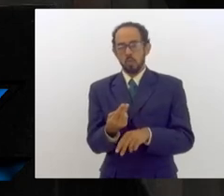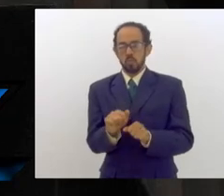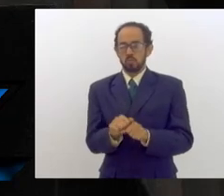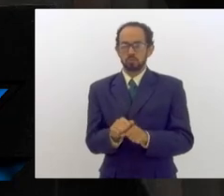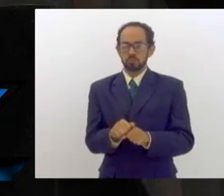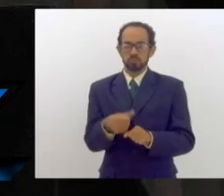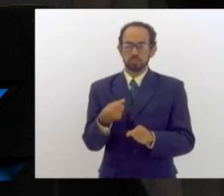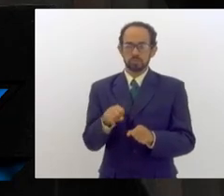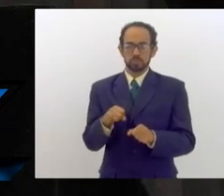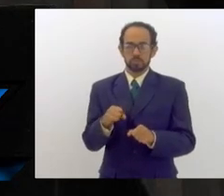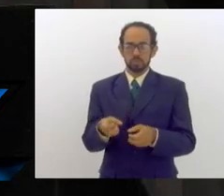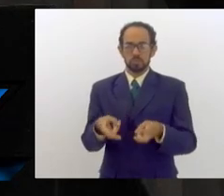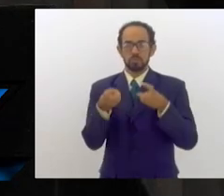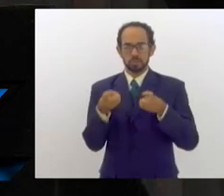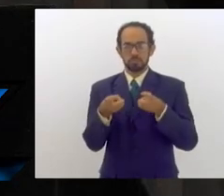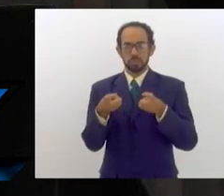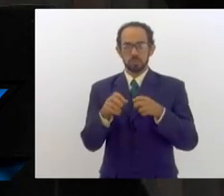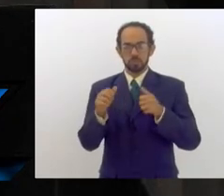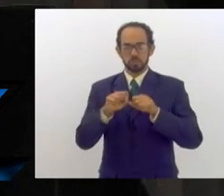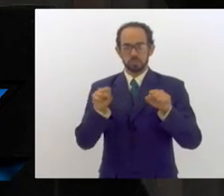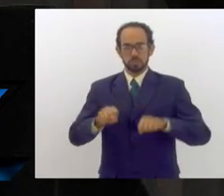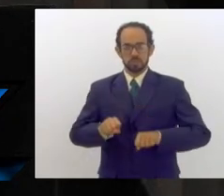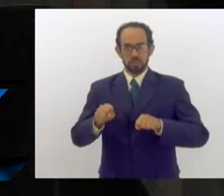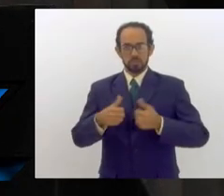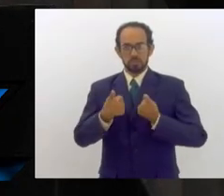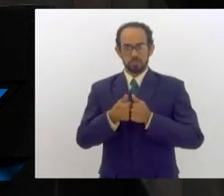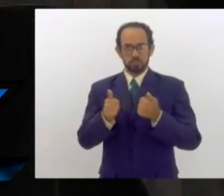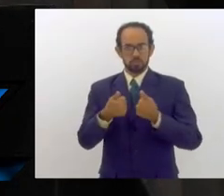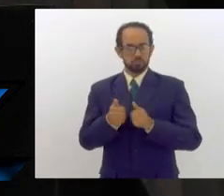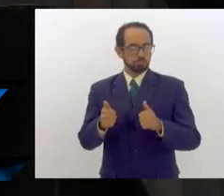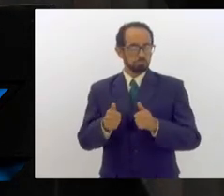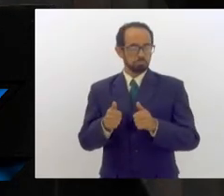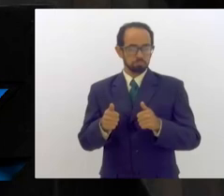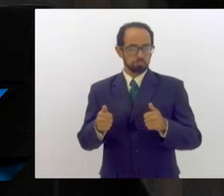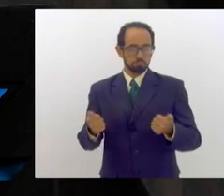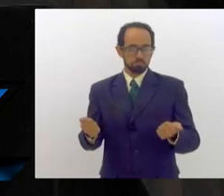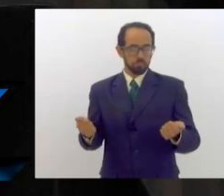verificarmos o sistema de transporte está colapsado